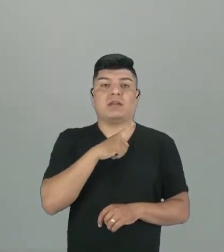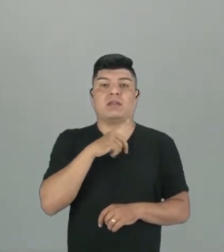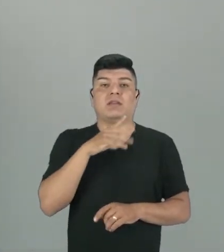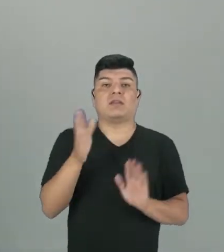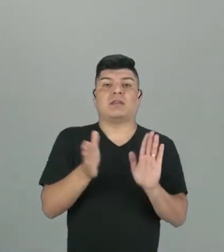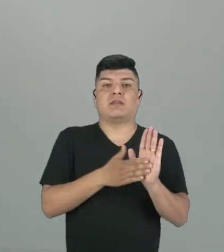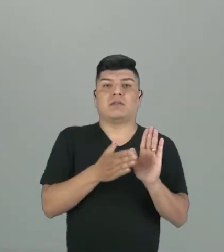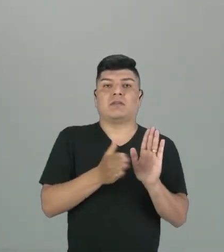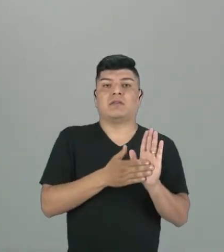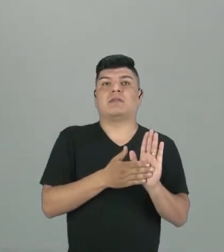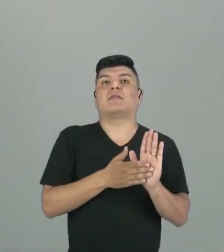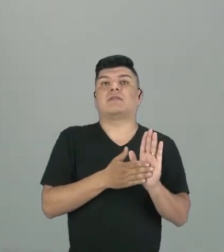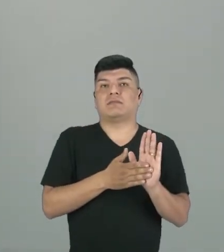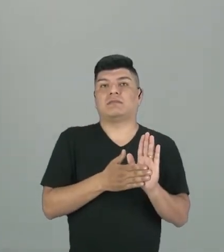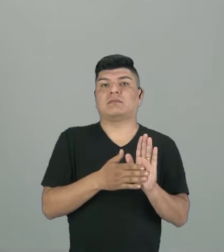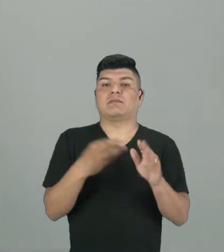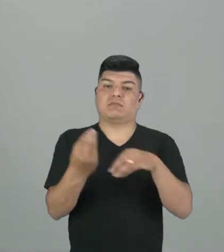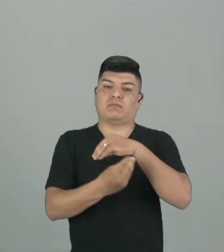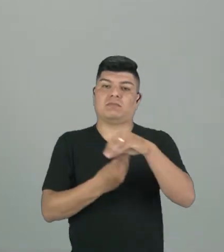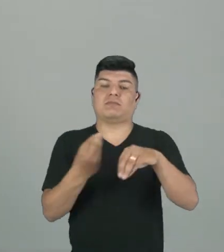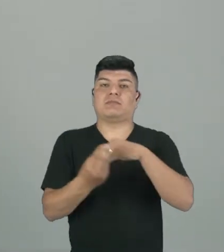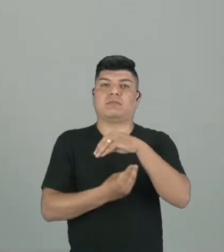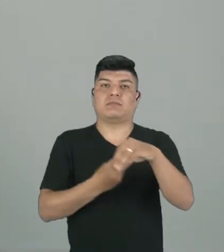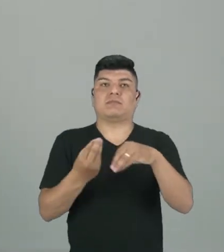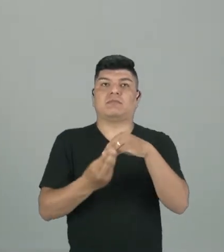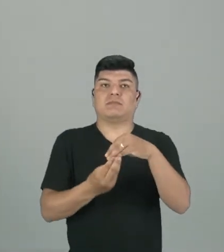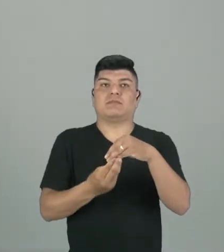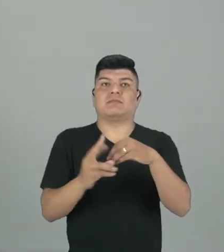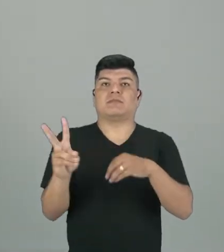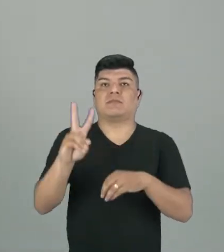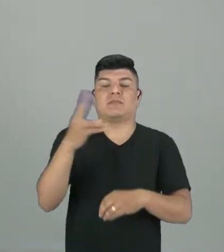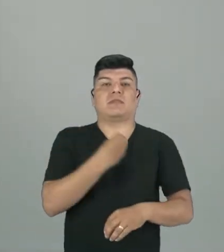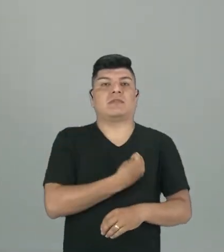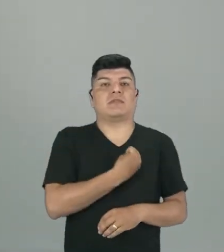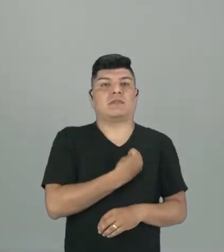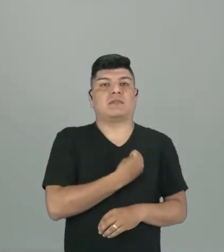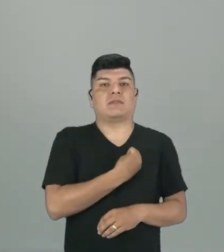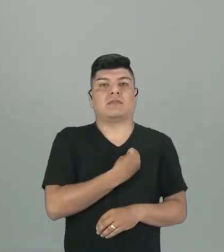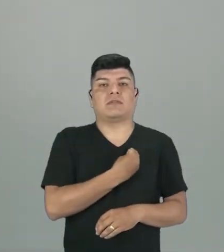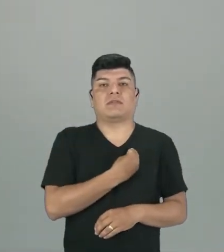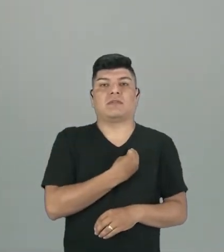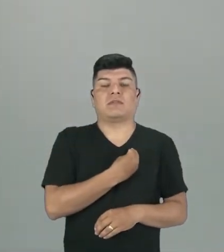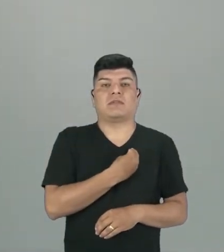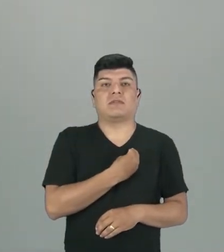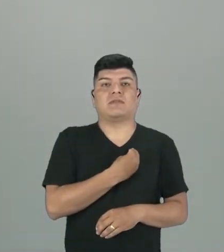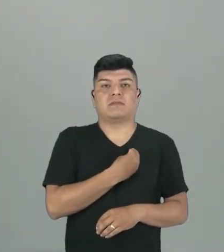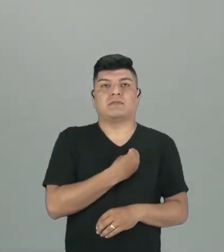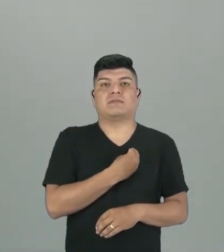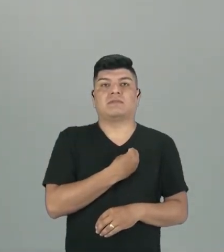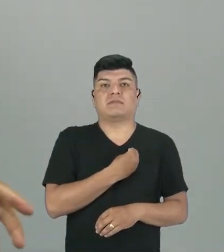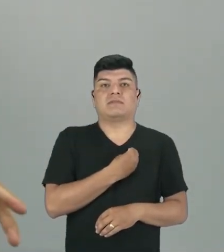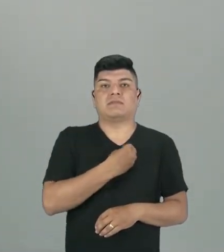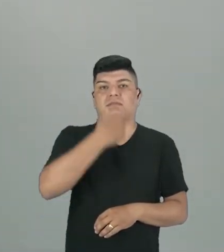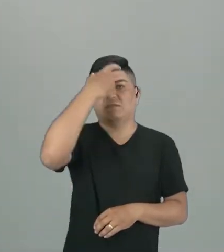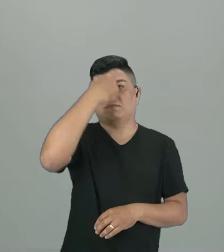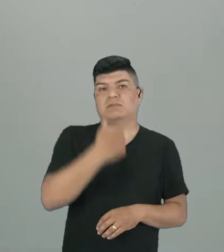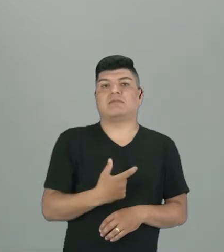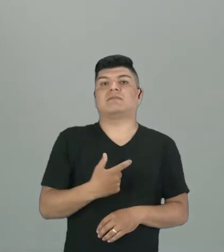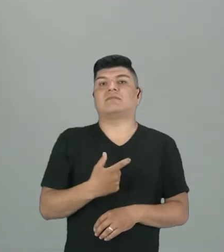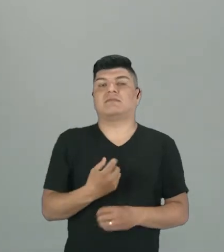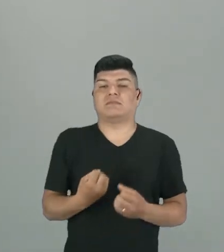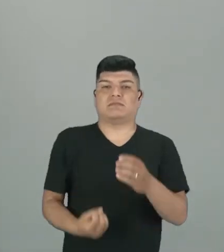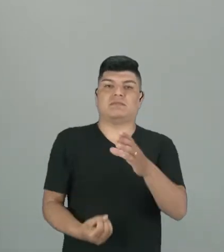proposta mística. O que é uma proposta mística de valorização da vida? É dizer que a vida veio de um ser superior que a